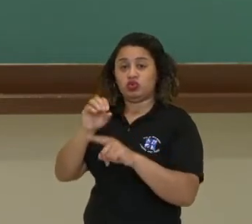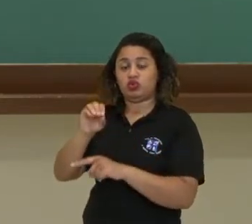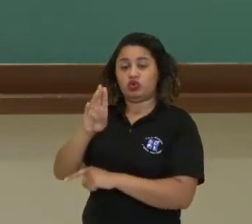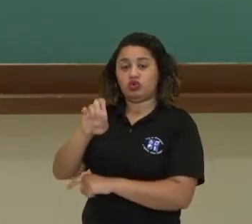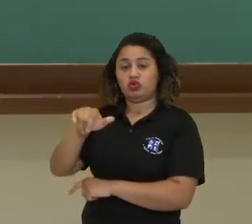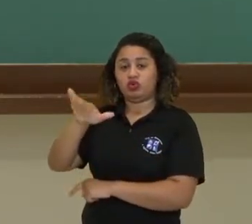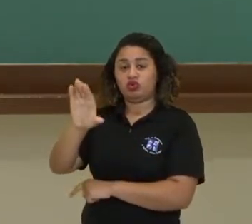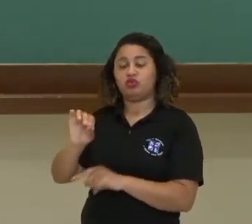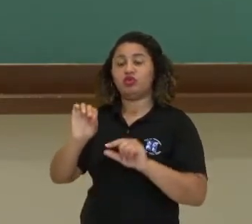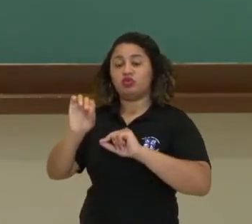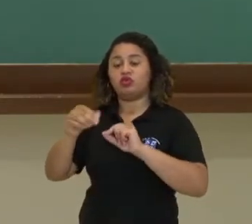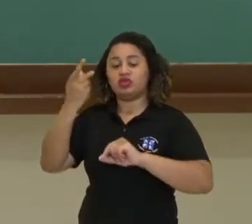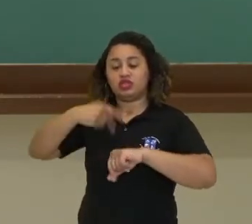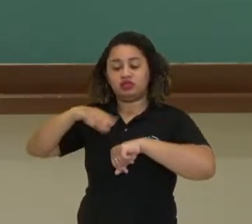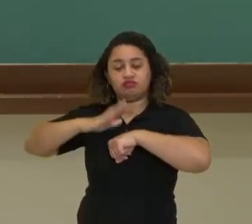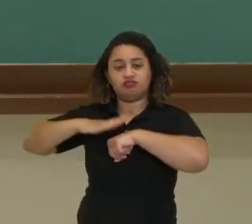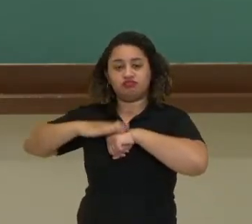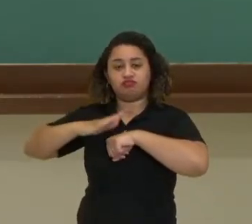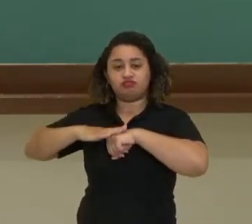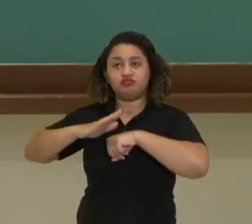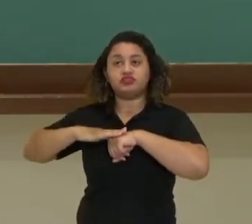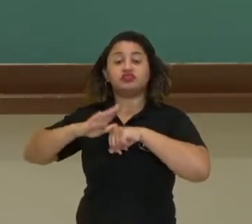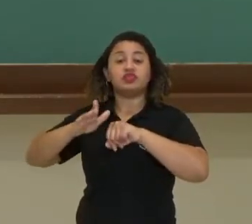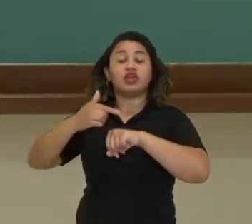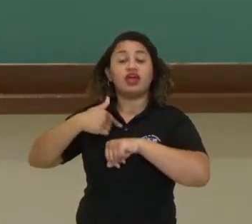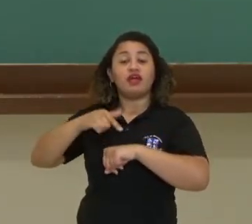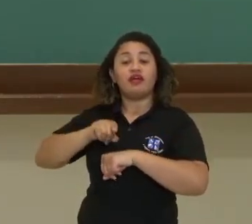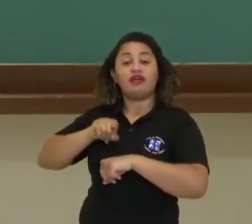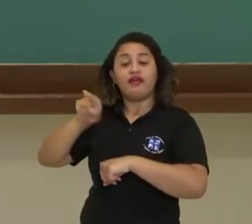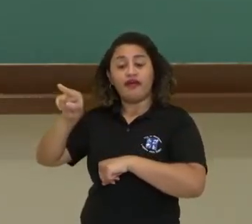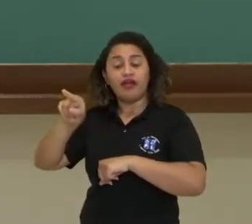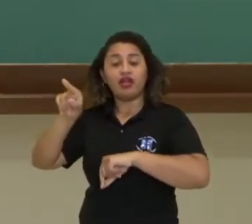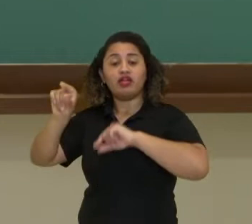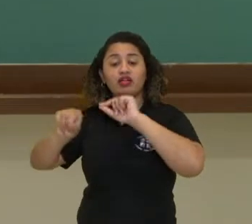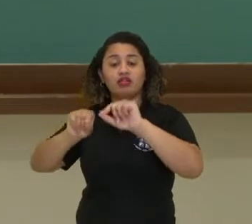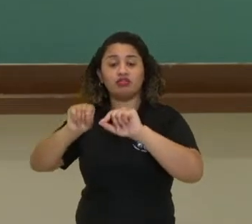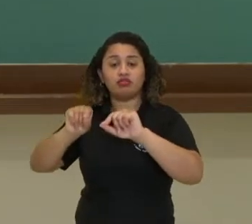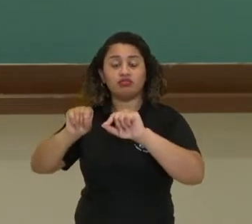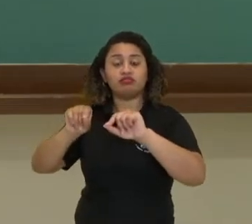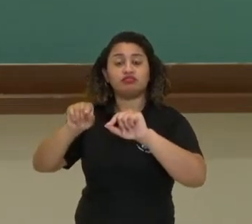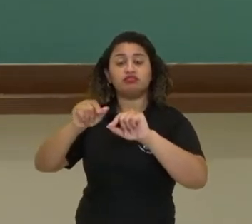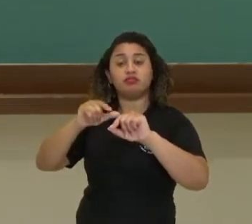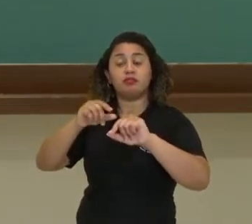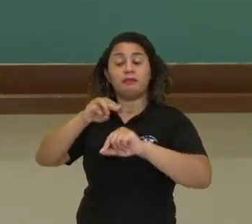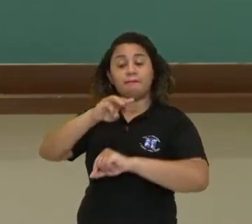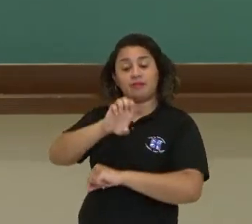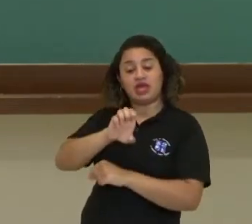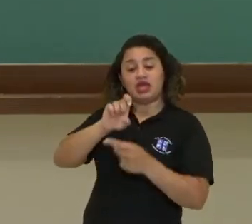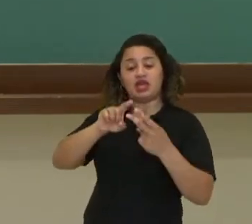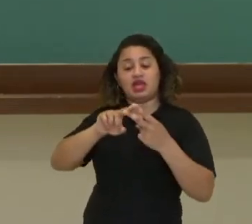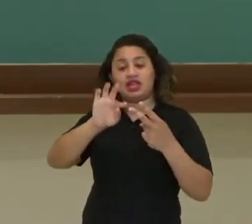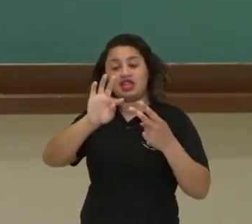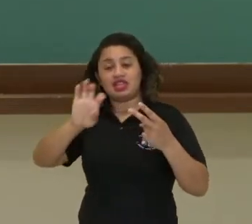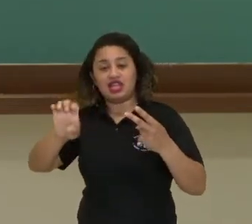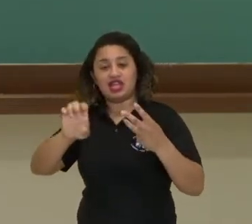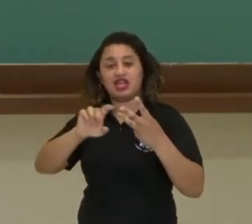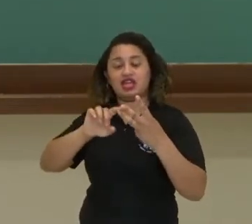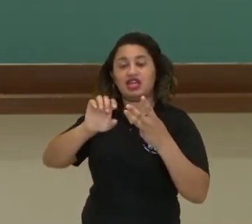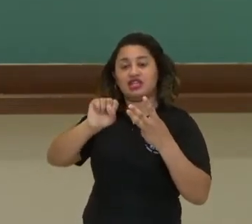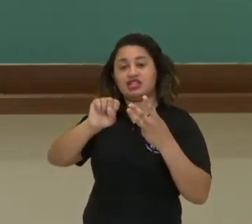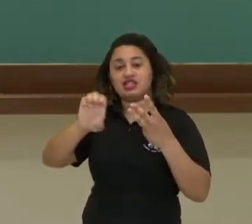reflexivamente de si mesmo então fala ele e aí é metc